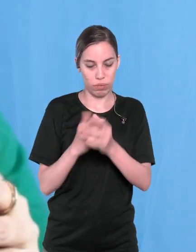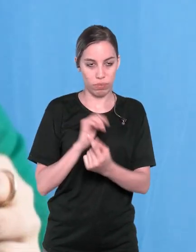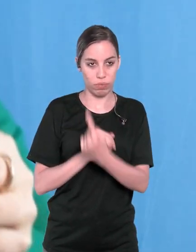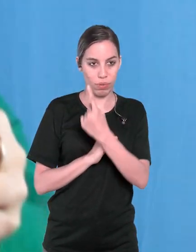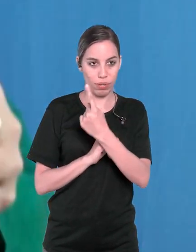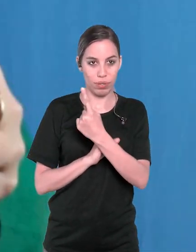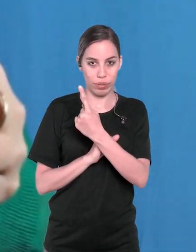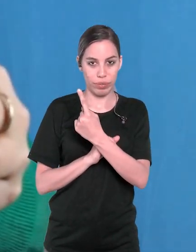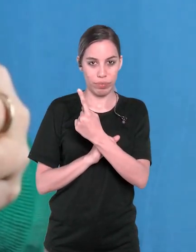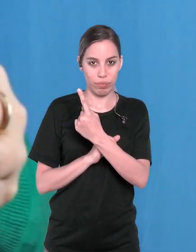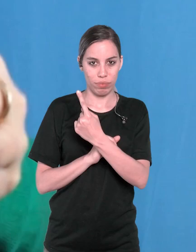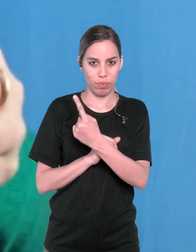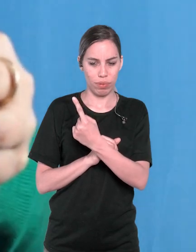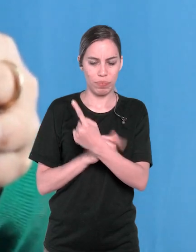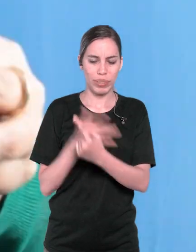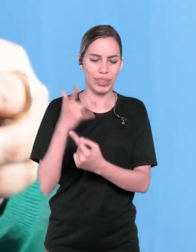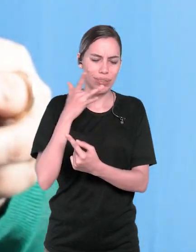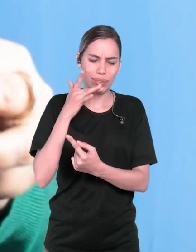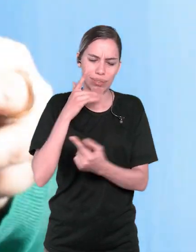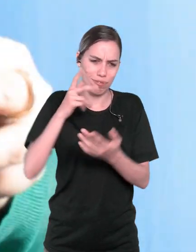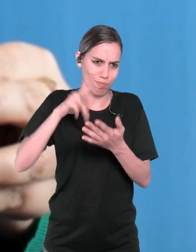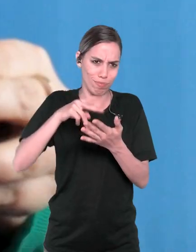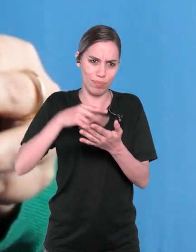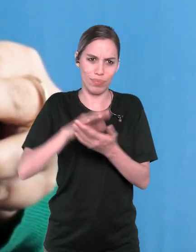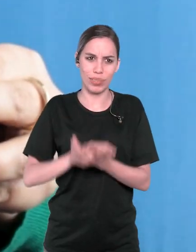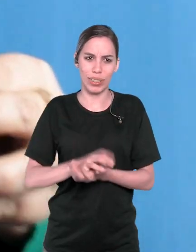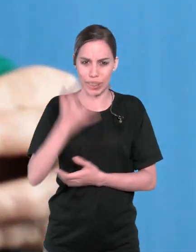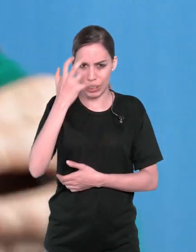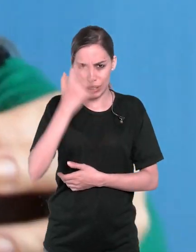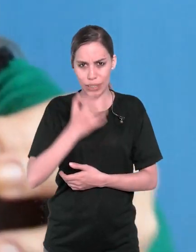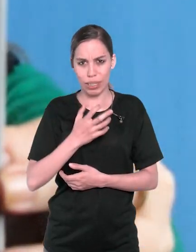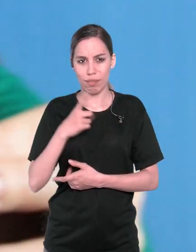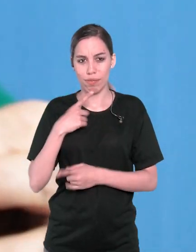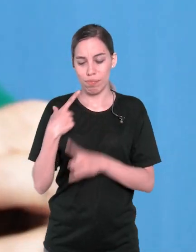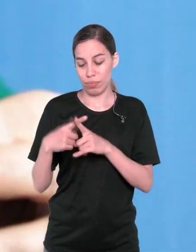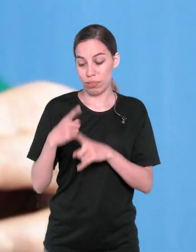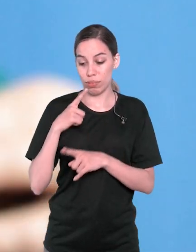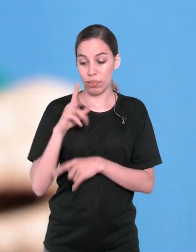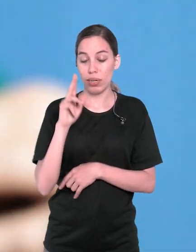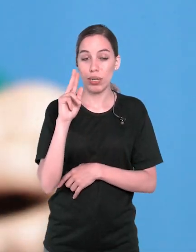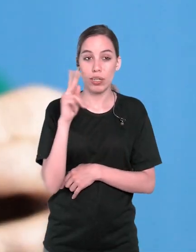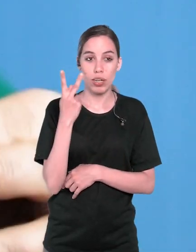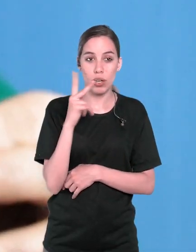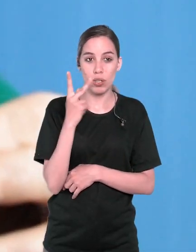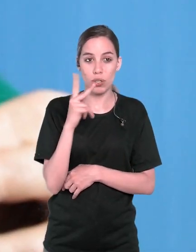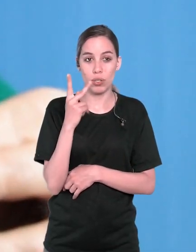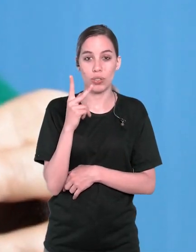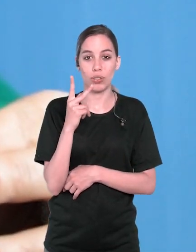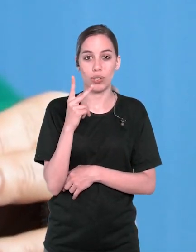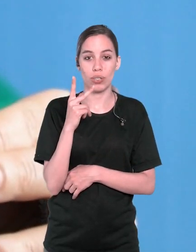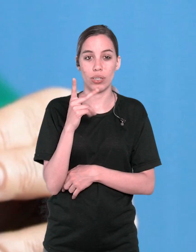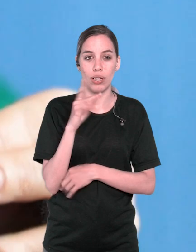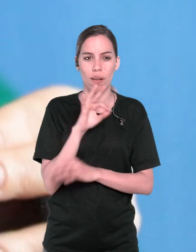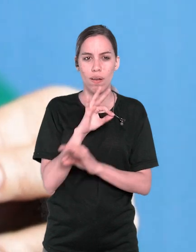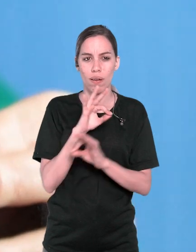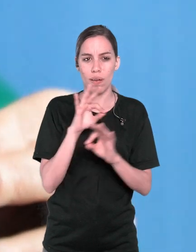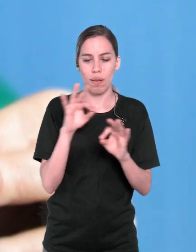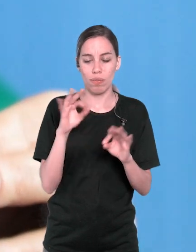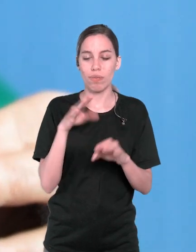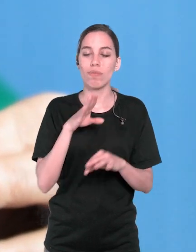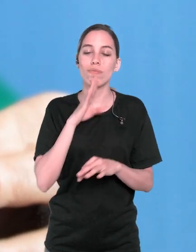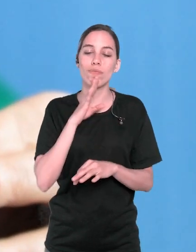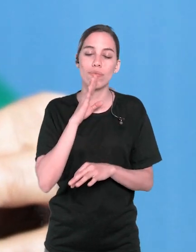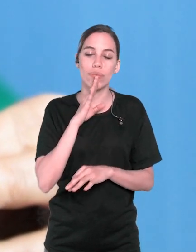uma delícia de ler. São histórias assim que a gente vai conhecendo um pouco da